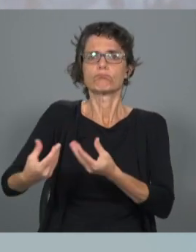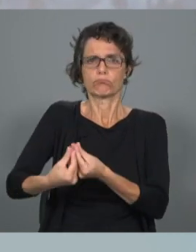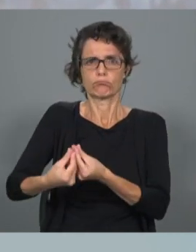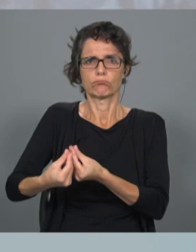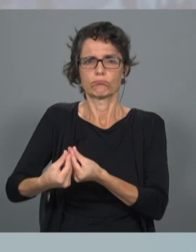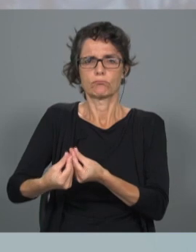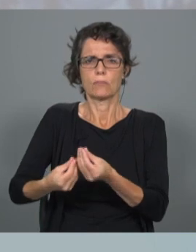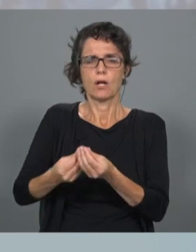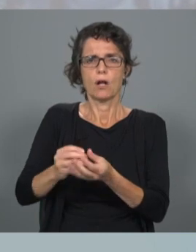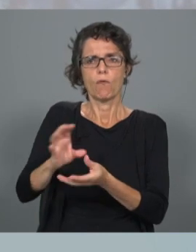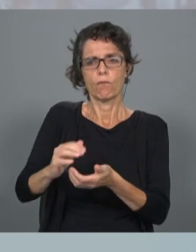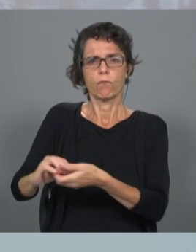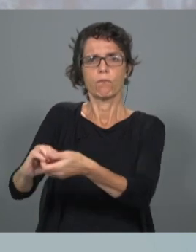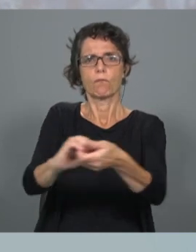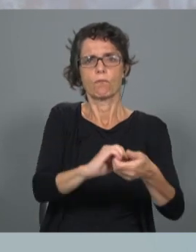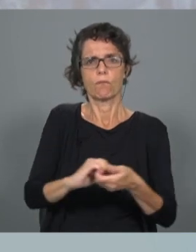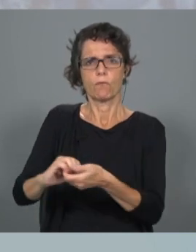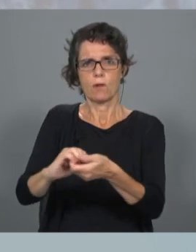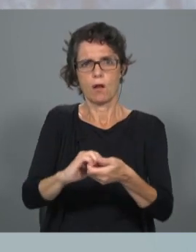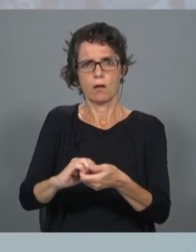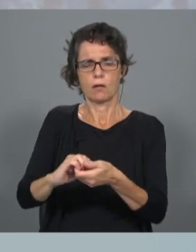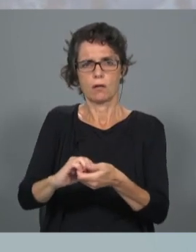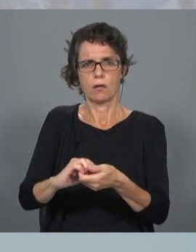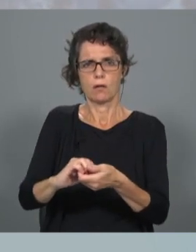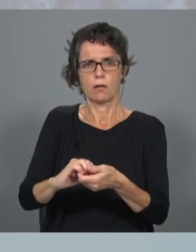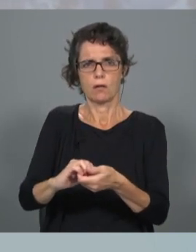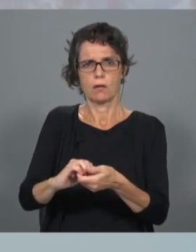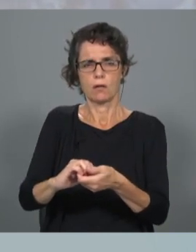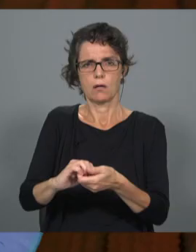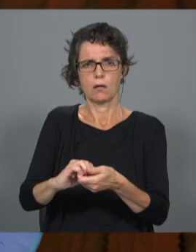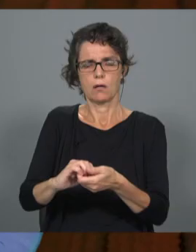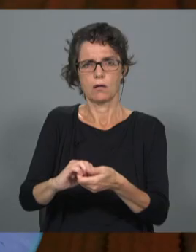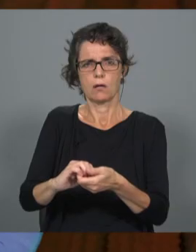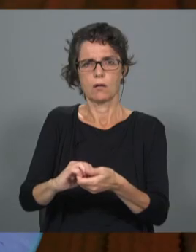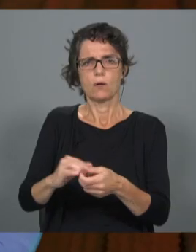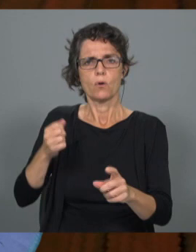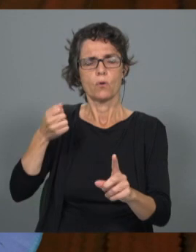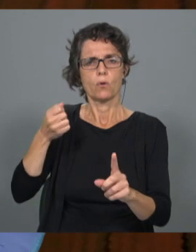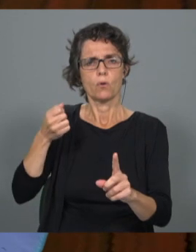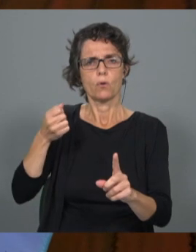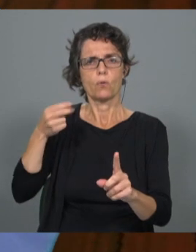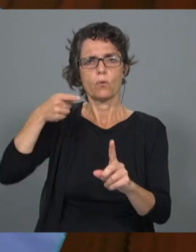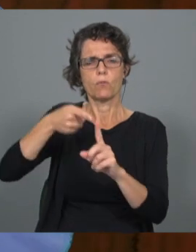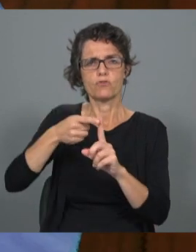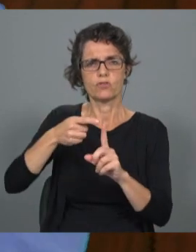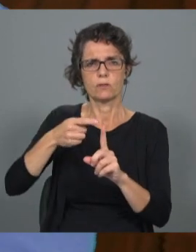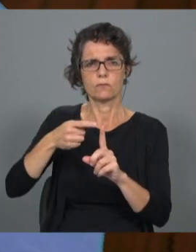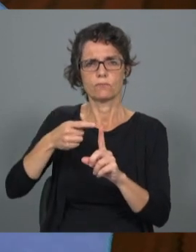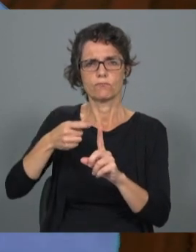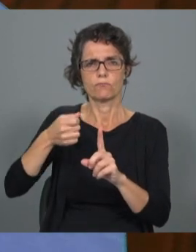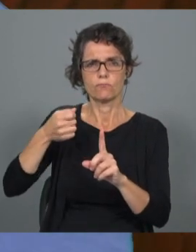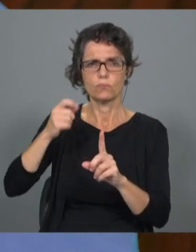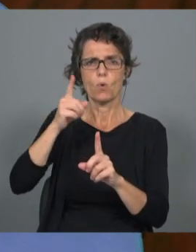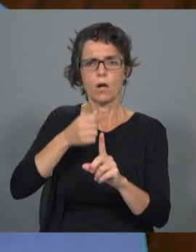de forma solidária contra este tipo de atuação. Depois, nós,